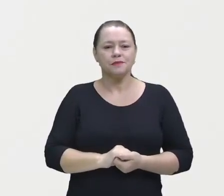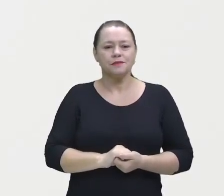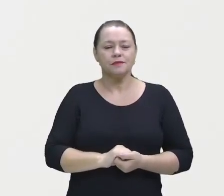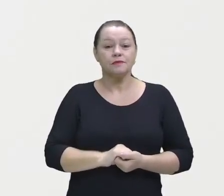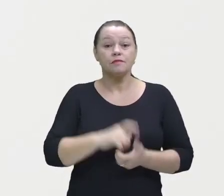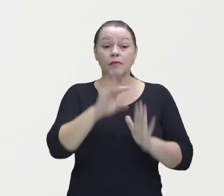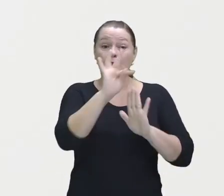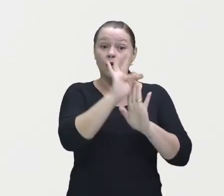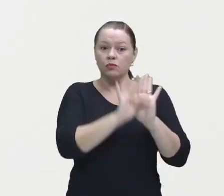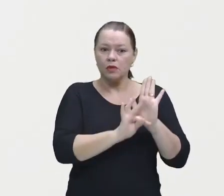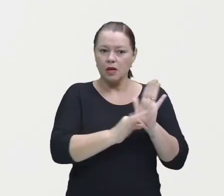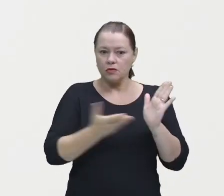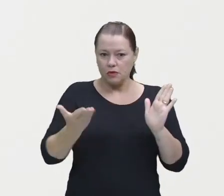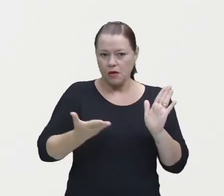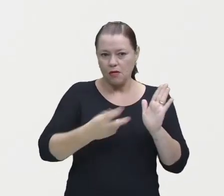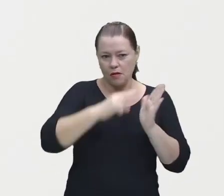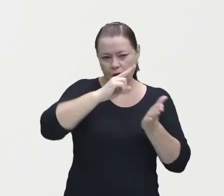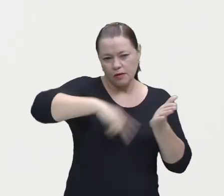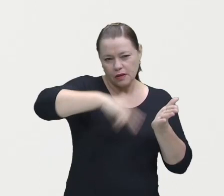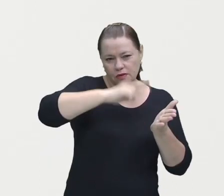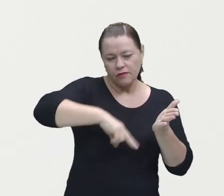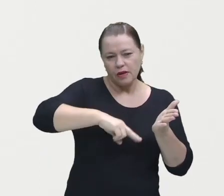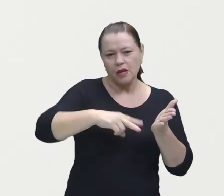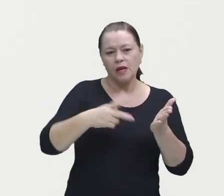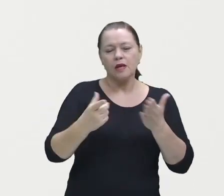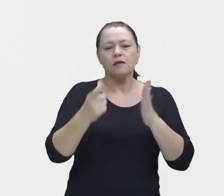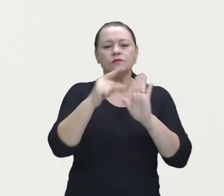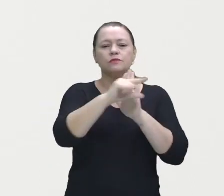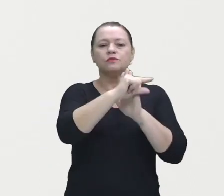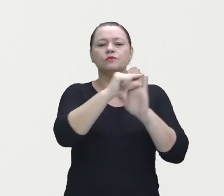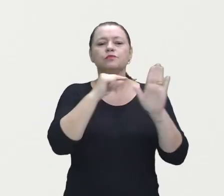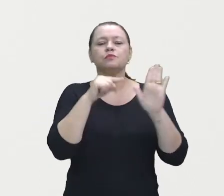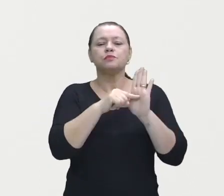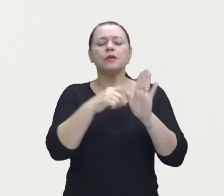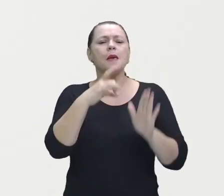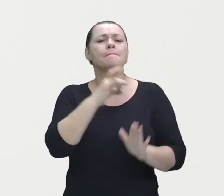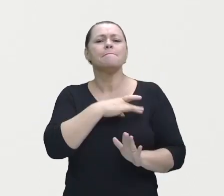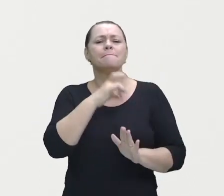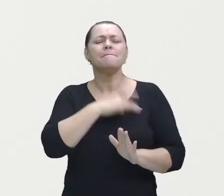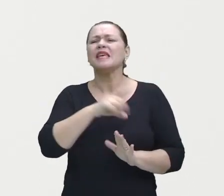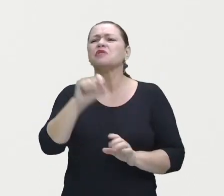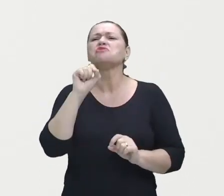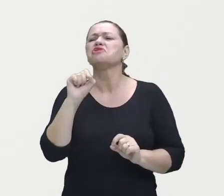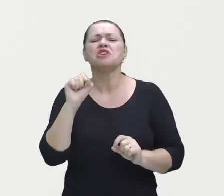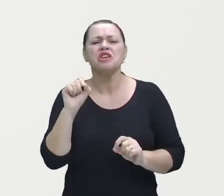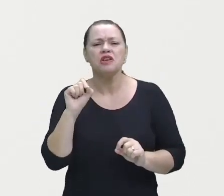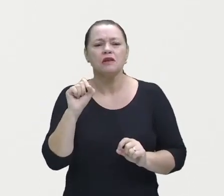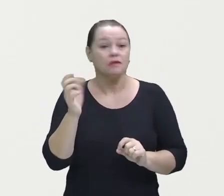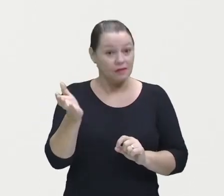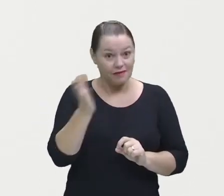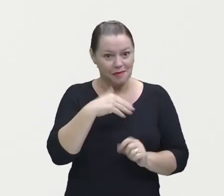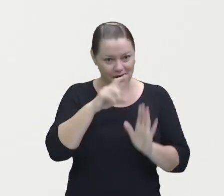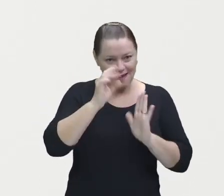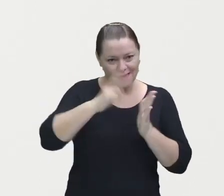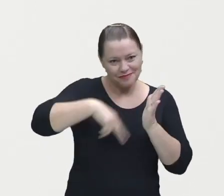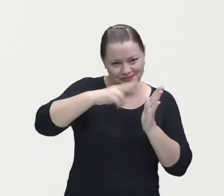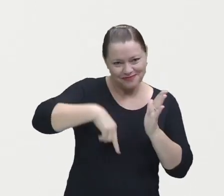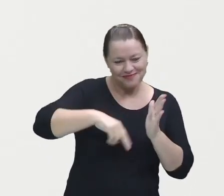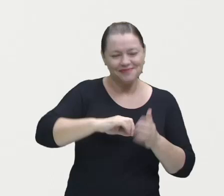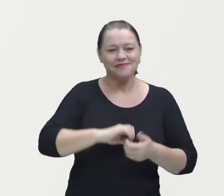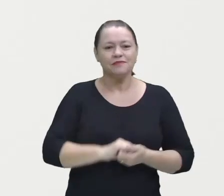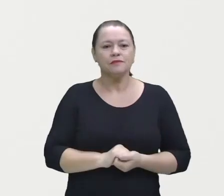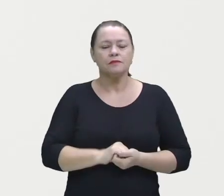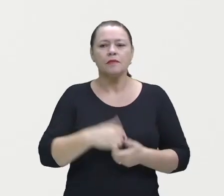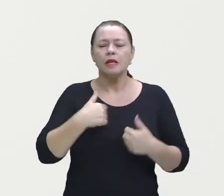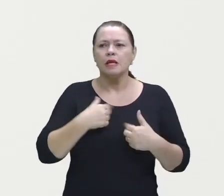O texto que nós vamos ler se chama Medo de Quê? Vamos lá? Se